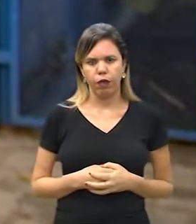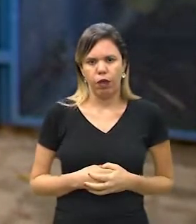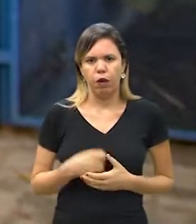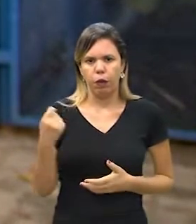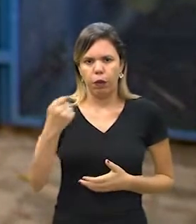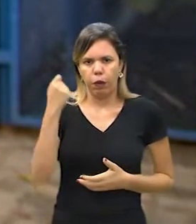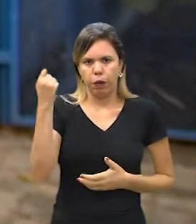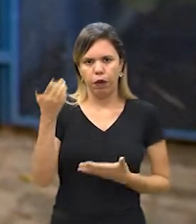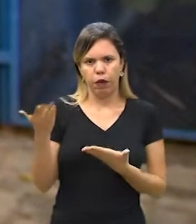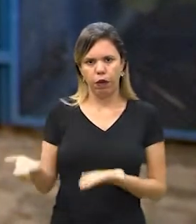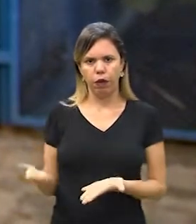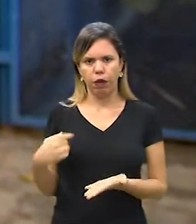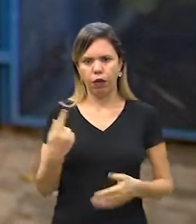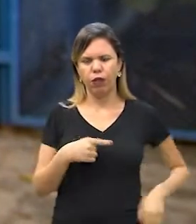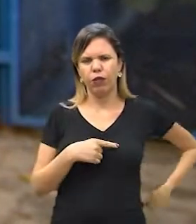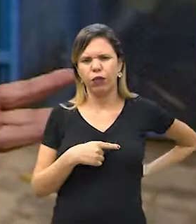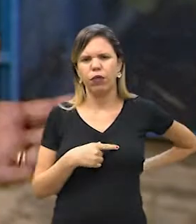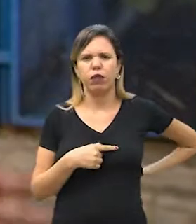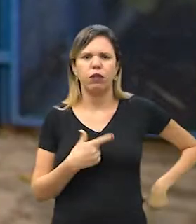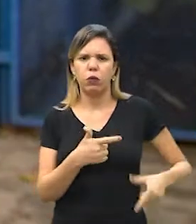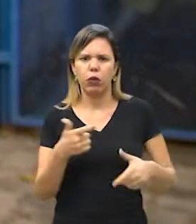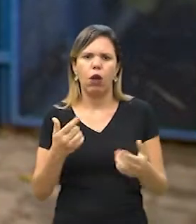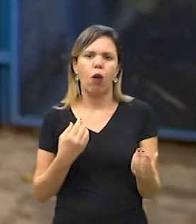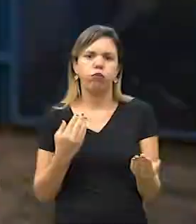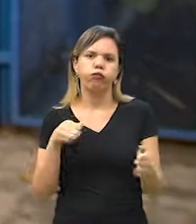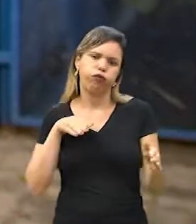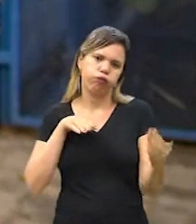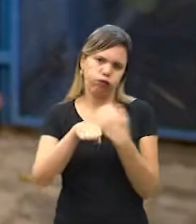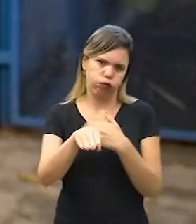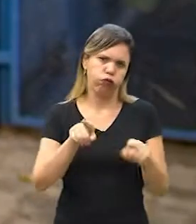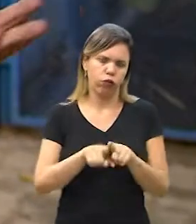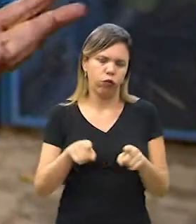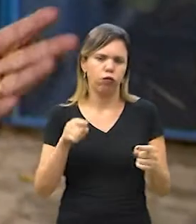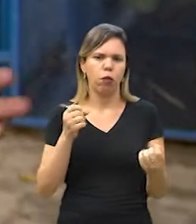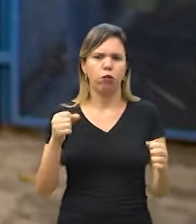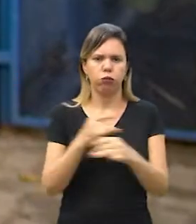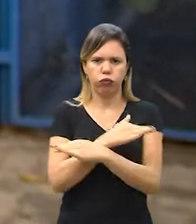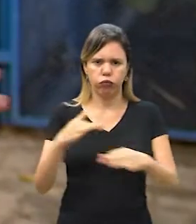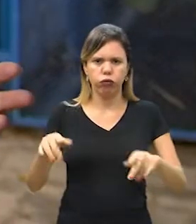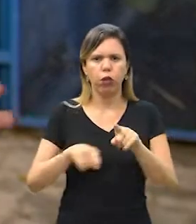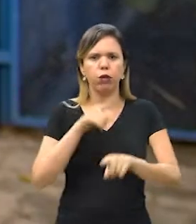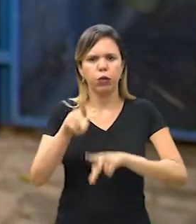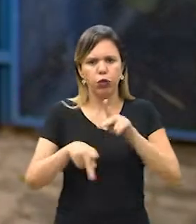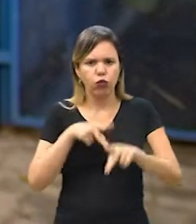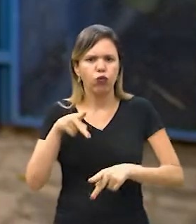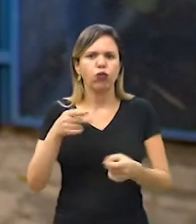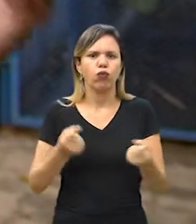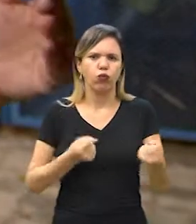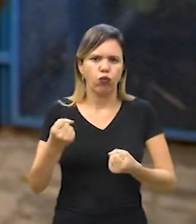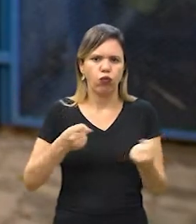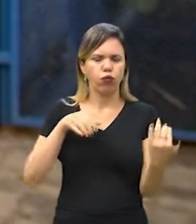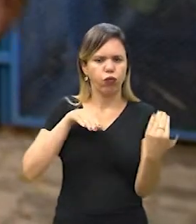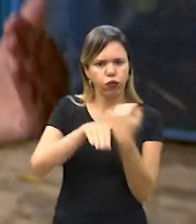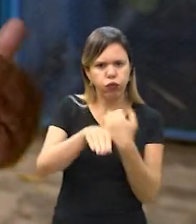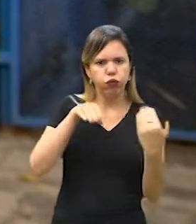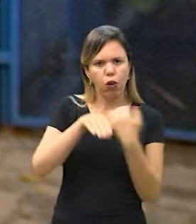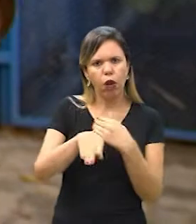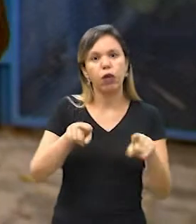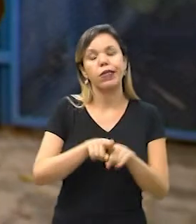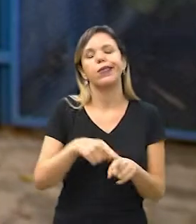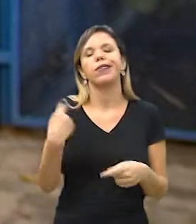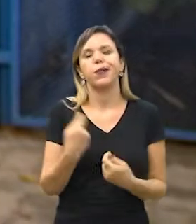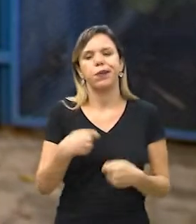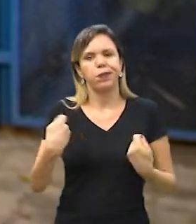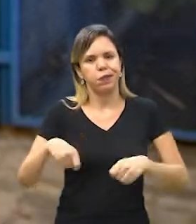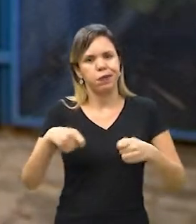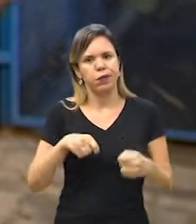situação mais grave com ela e a gente fique sem passagem aqui também questão o diário é tudo em cima dessa